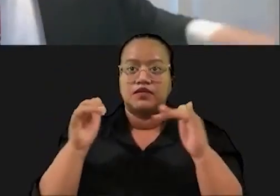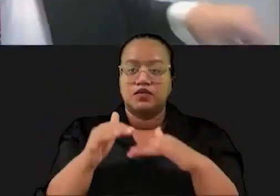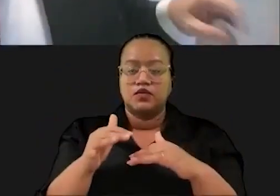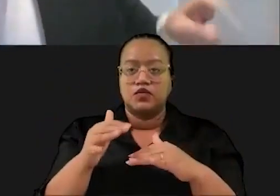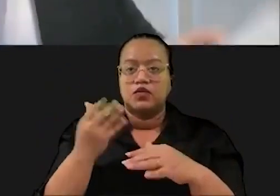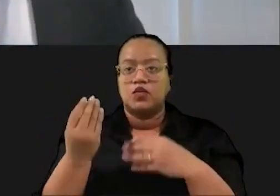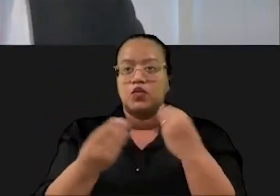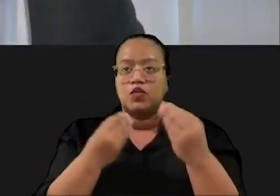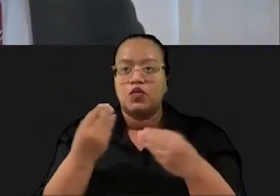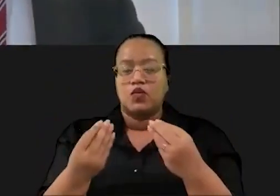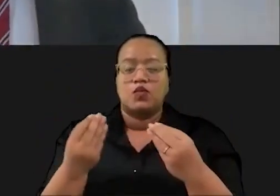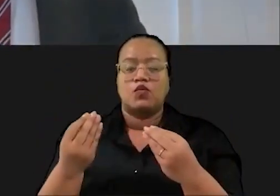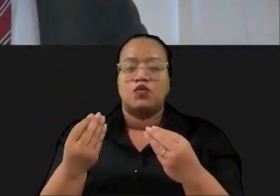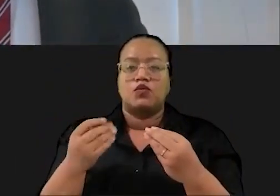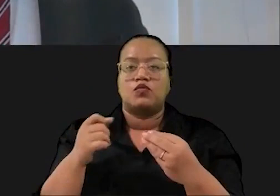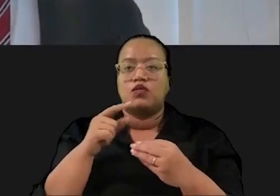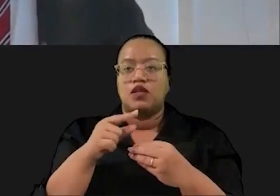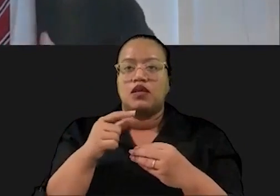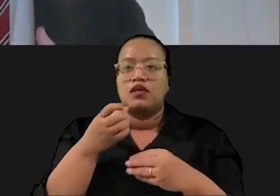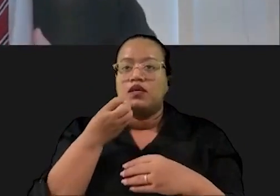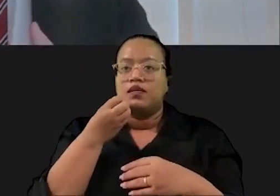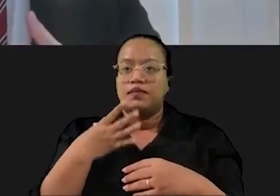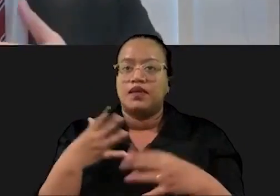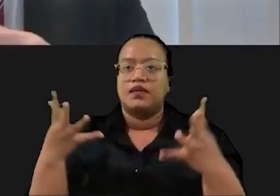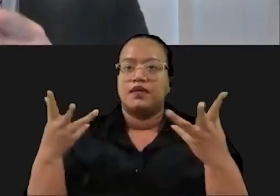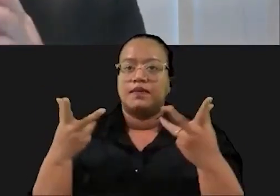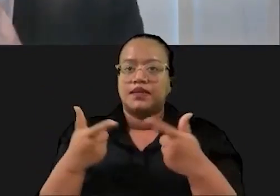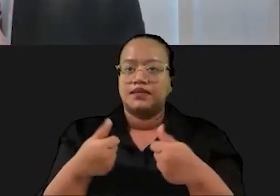né? E aí a gente vai mostrar